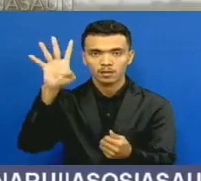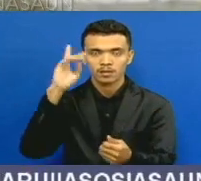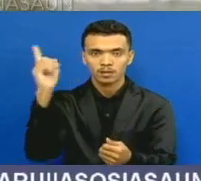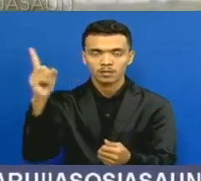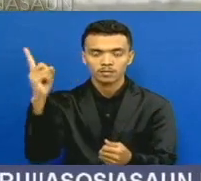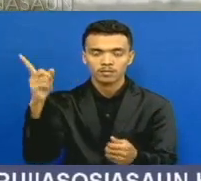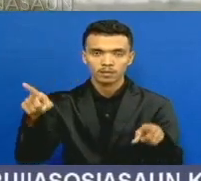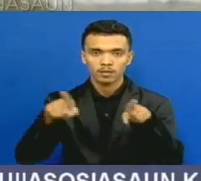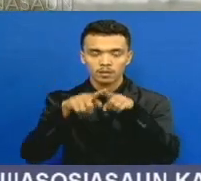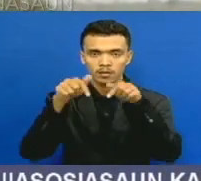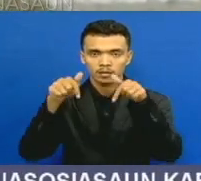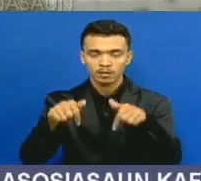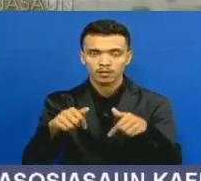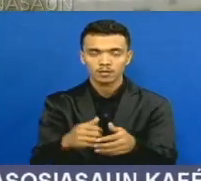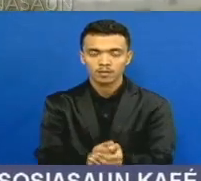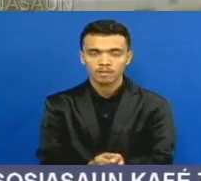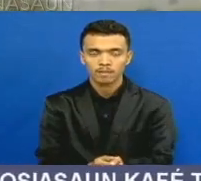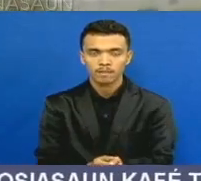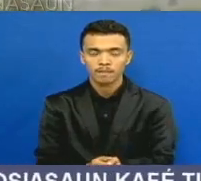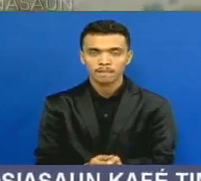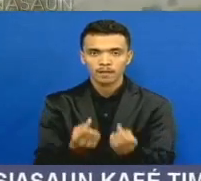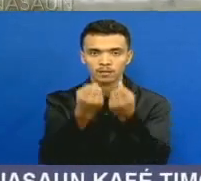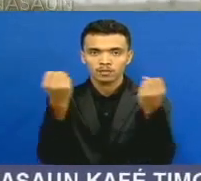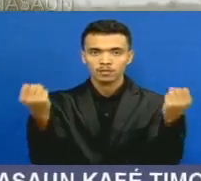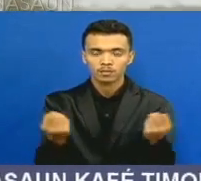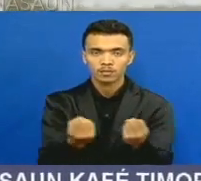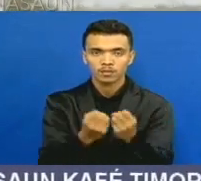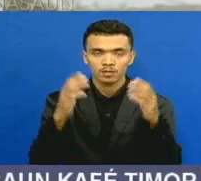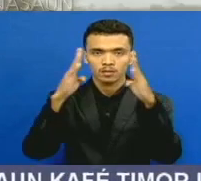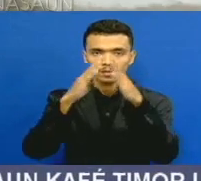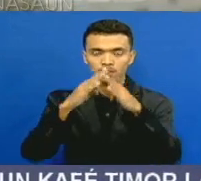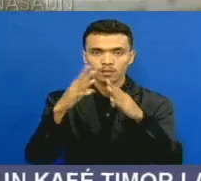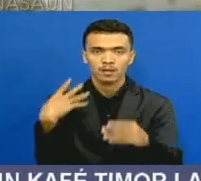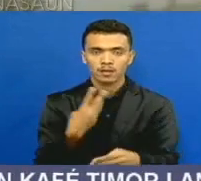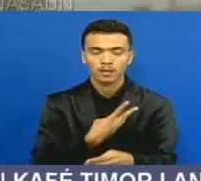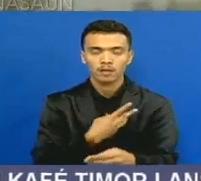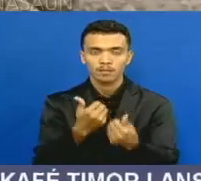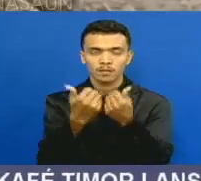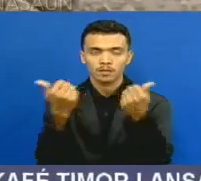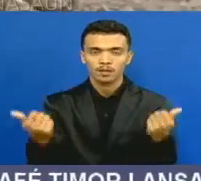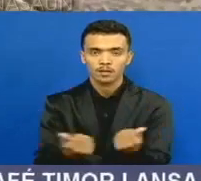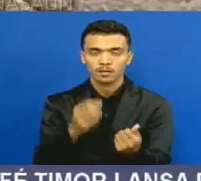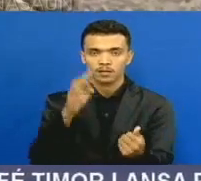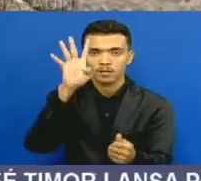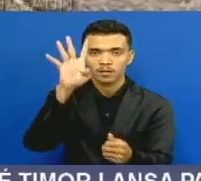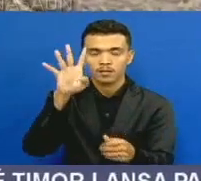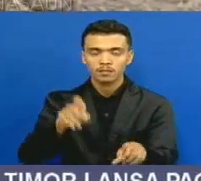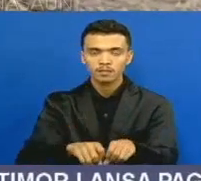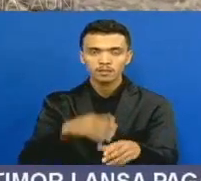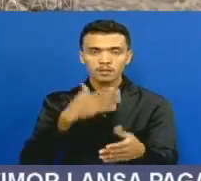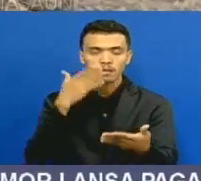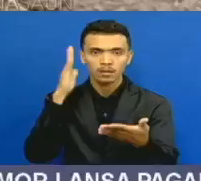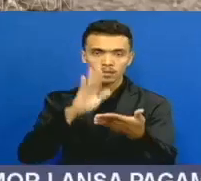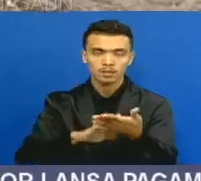Ini bah kualia dan suku terlalon ni ya villa, Laos villa. Kami ini lihat ini, atliu, atam